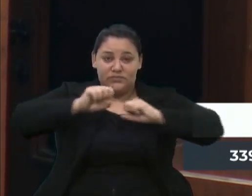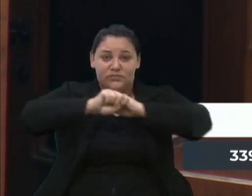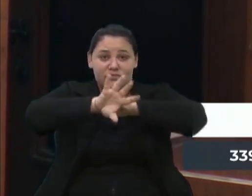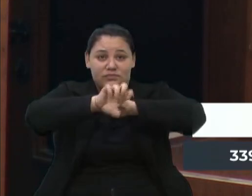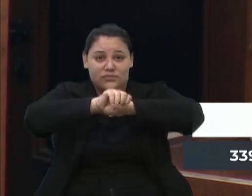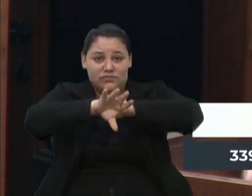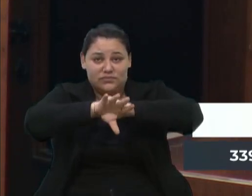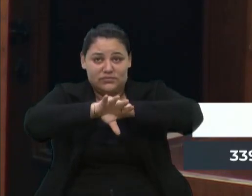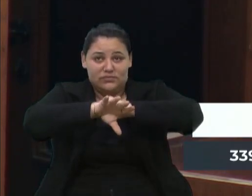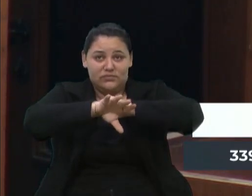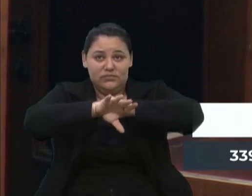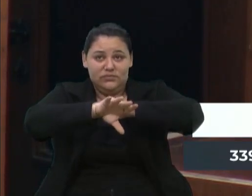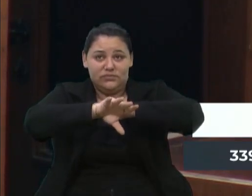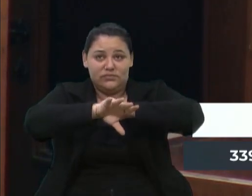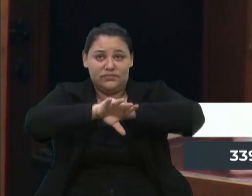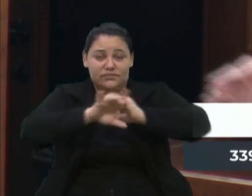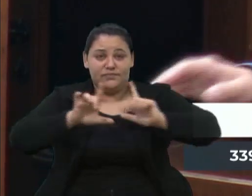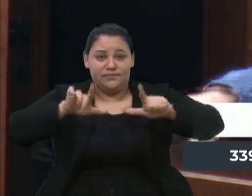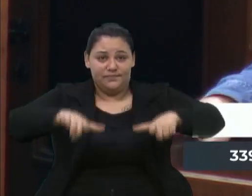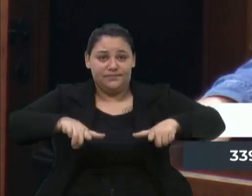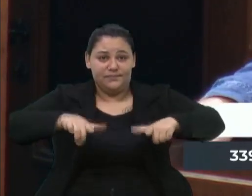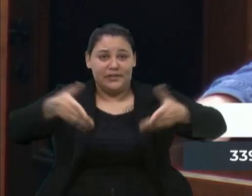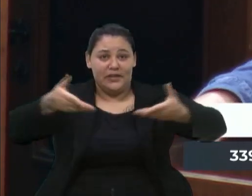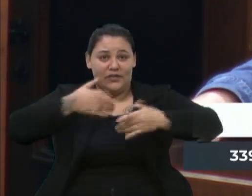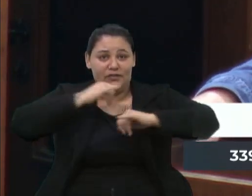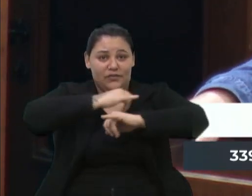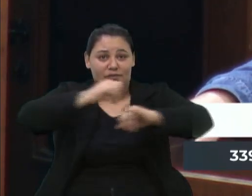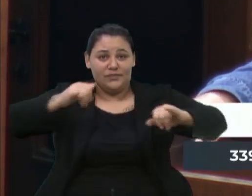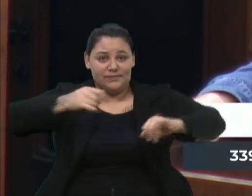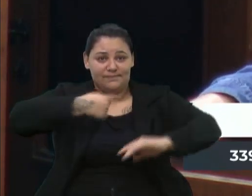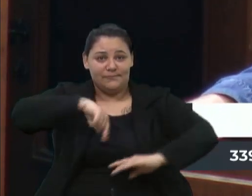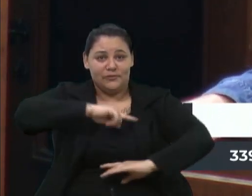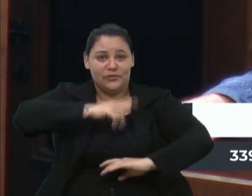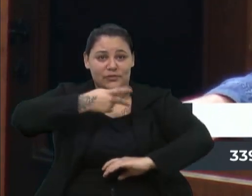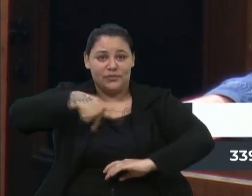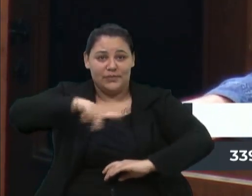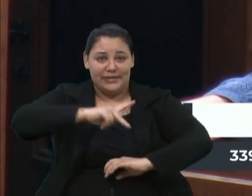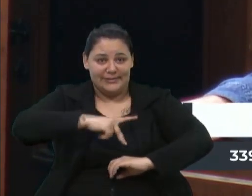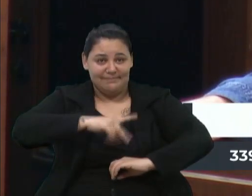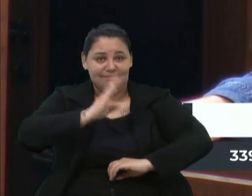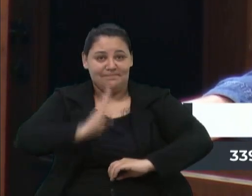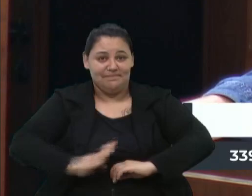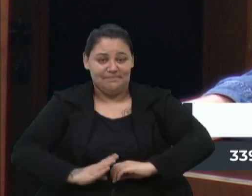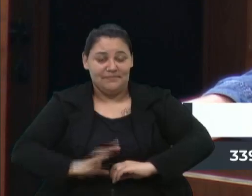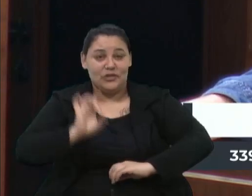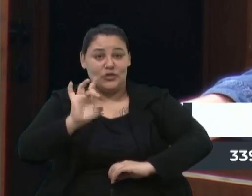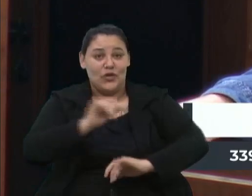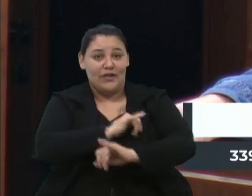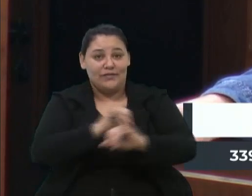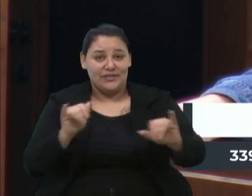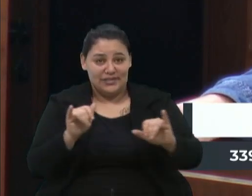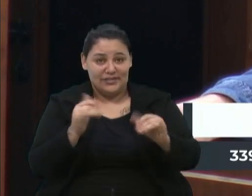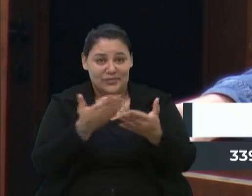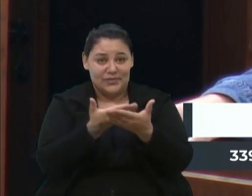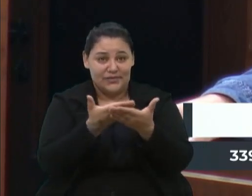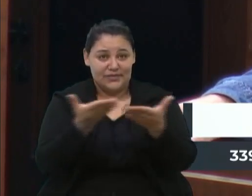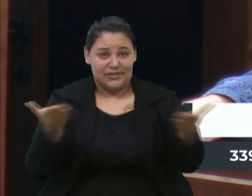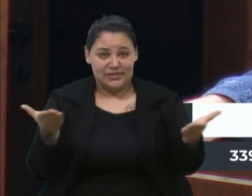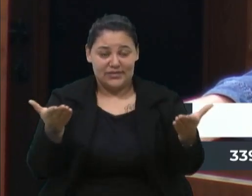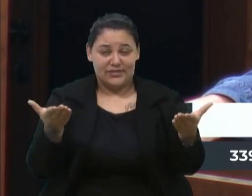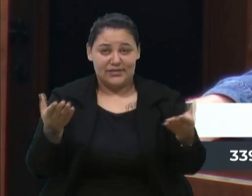de grande circulação do nosso país eu só tô trazendo isso que é para trazer